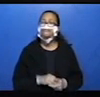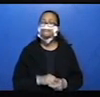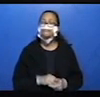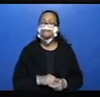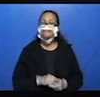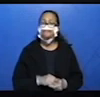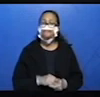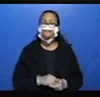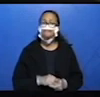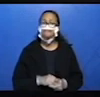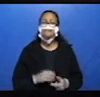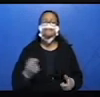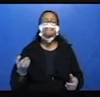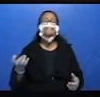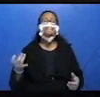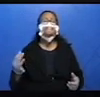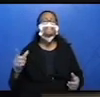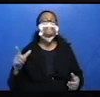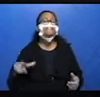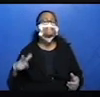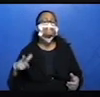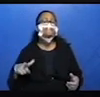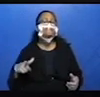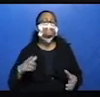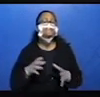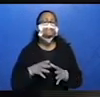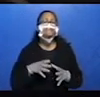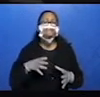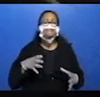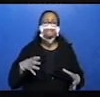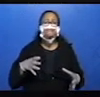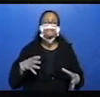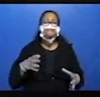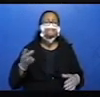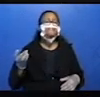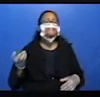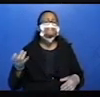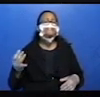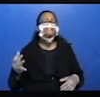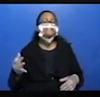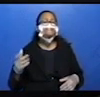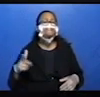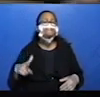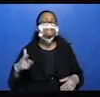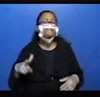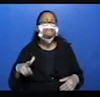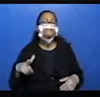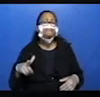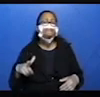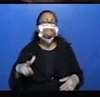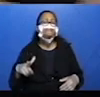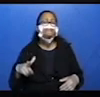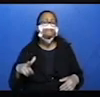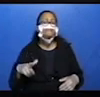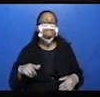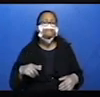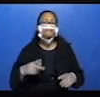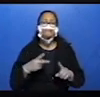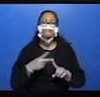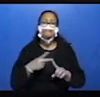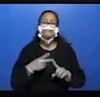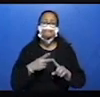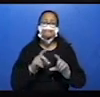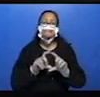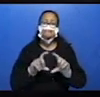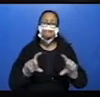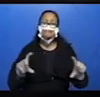Quantas vezes? Mas em quantas vezes? Eu sei que ele foi aumentado. Mas ele aumentou em quantas vezes? Na segunda linha, ó,